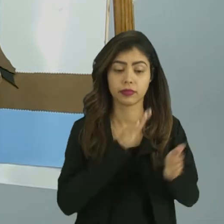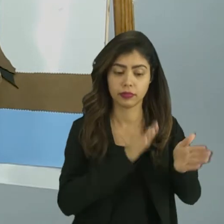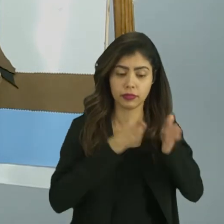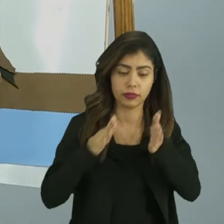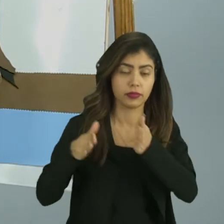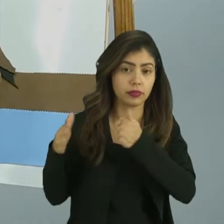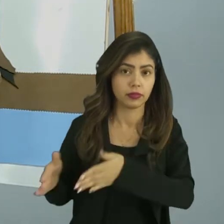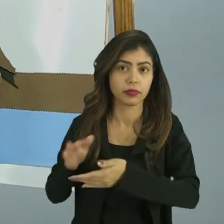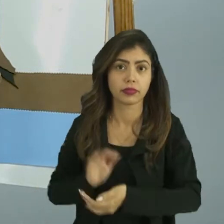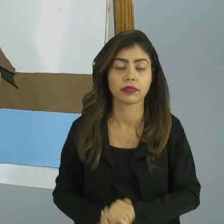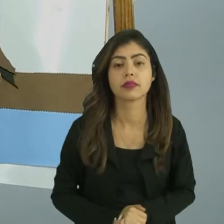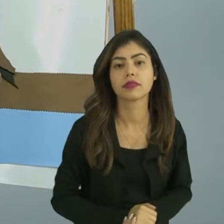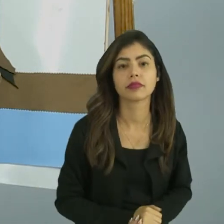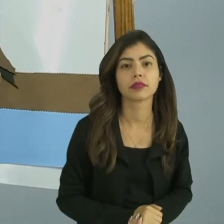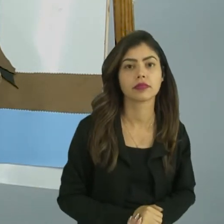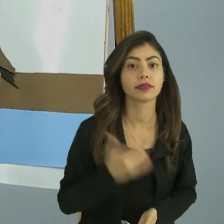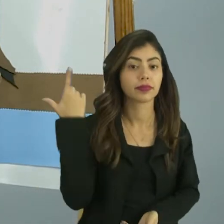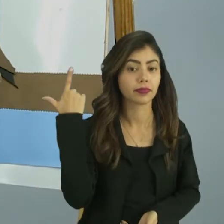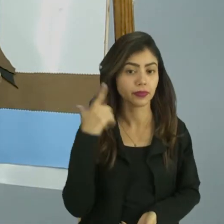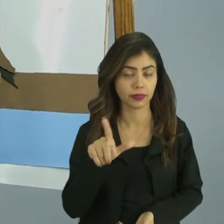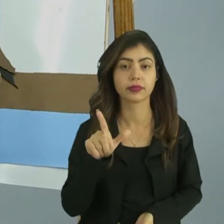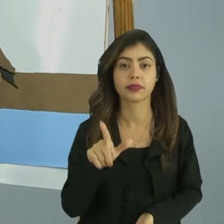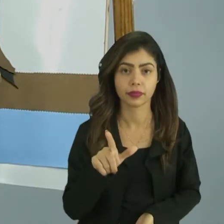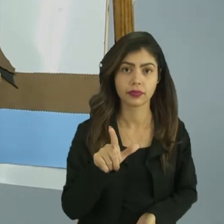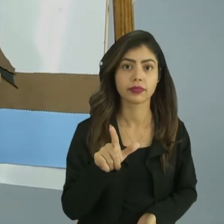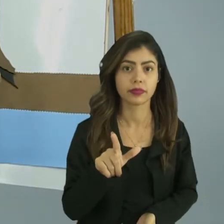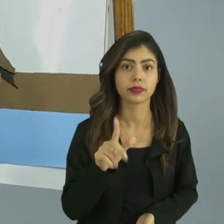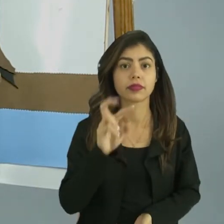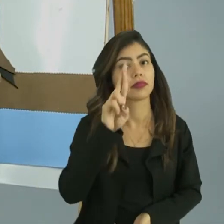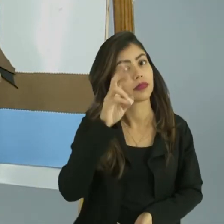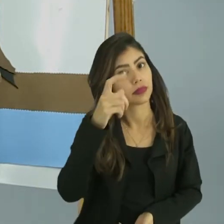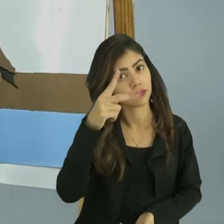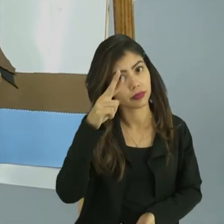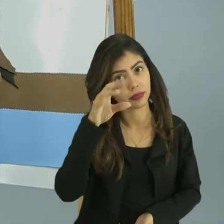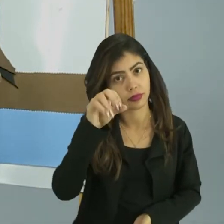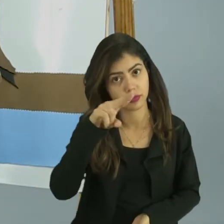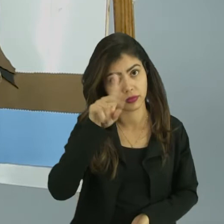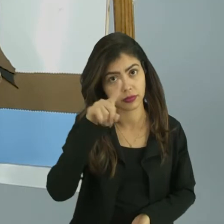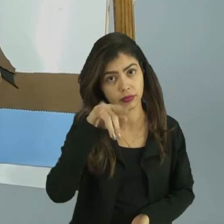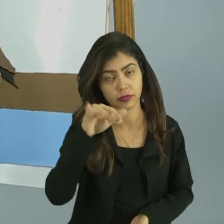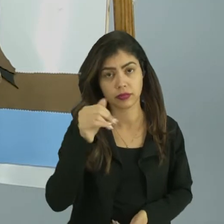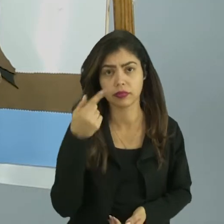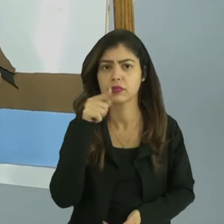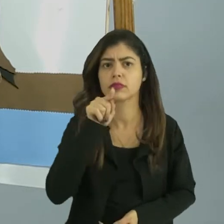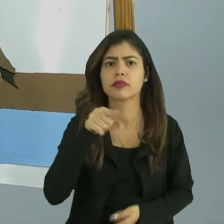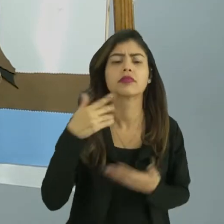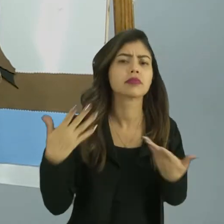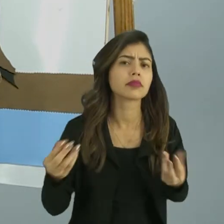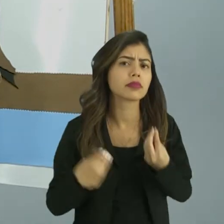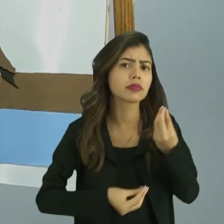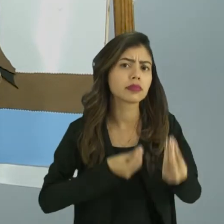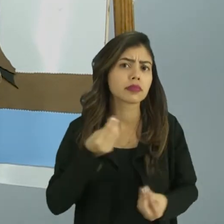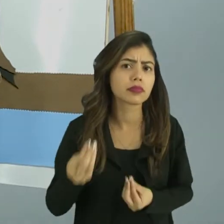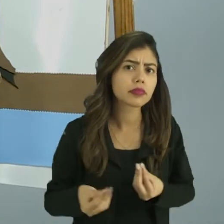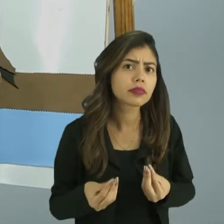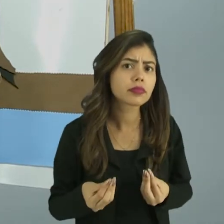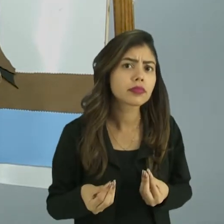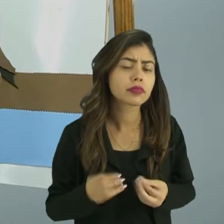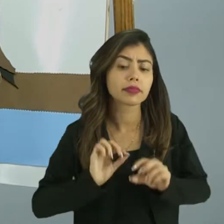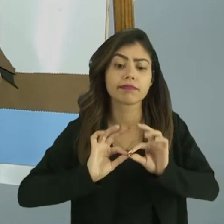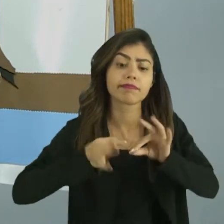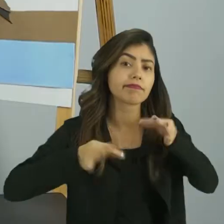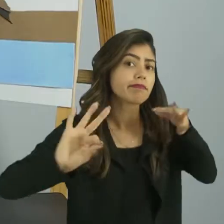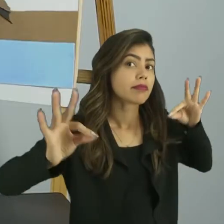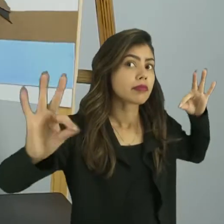partes e conseguiu se reproduzir, né? E esse período de reprodução se dará por